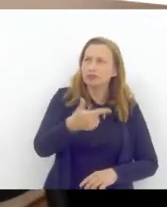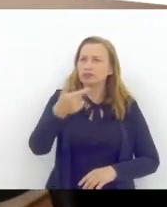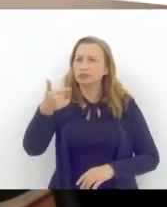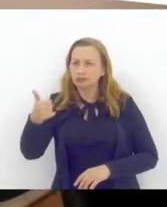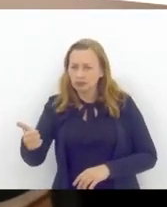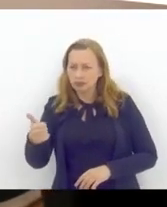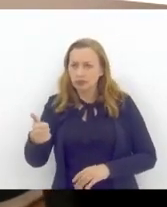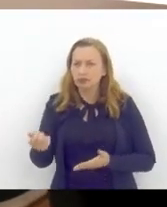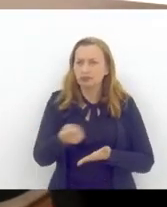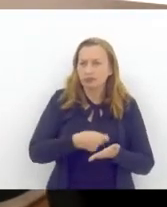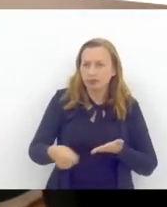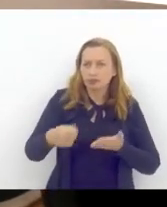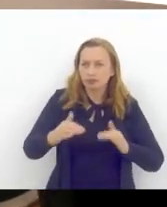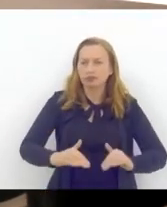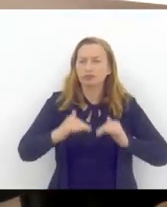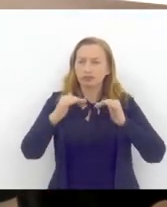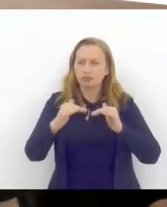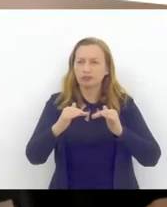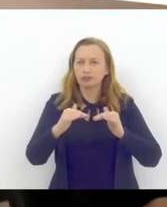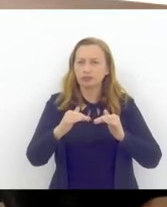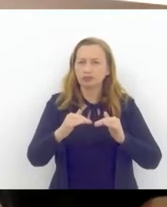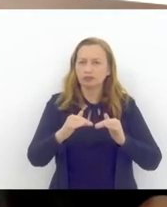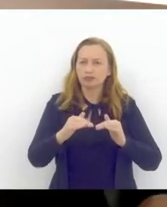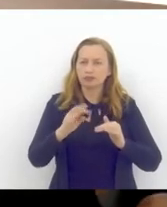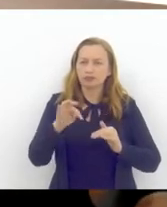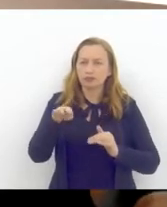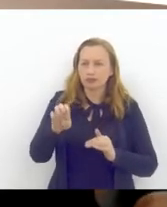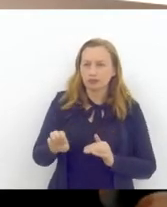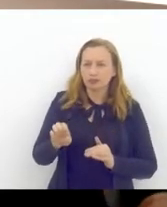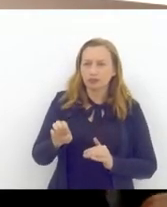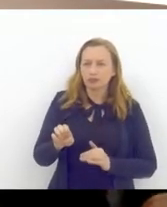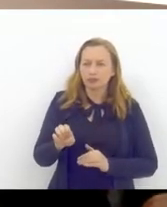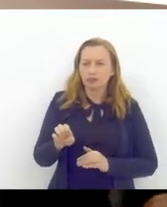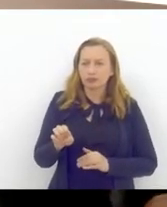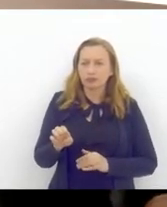2021, assinada pelo superintendente